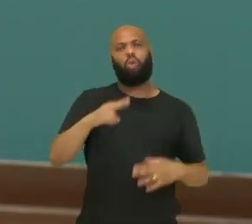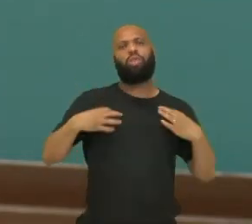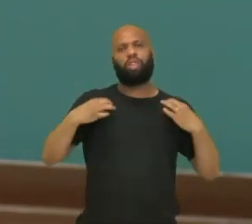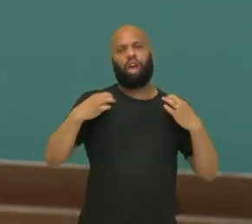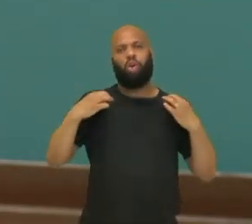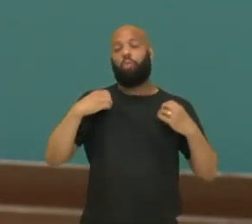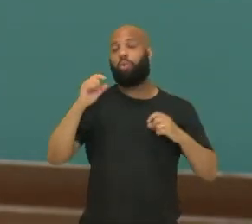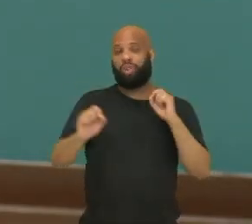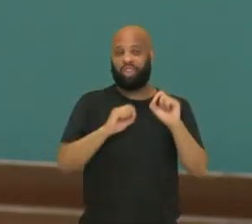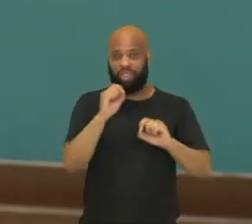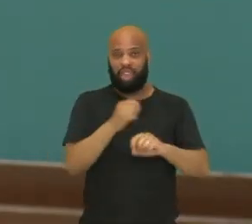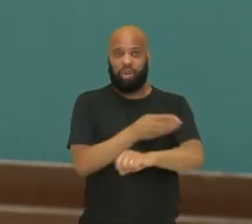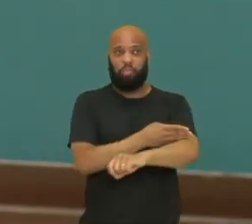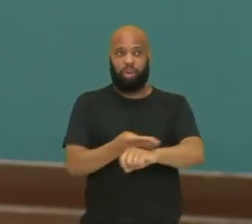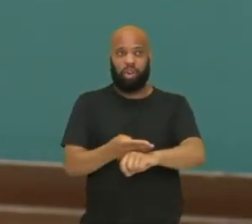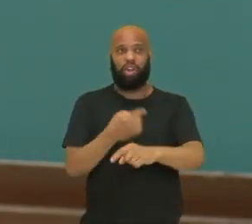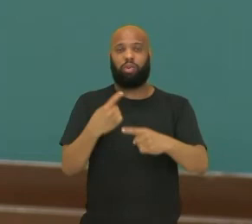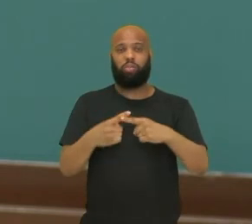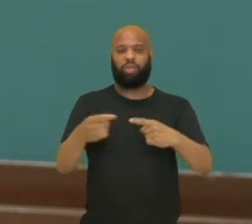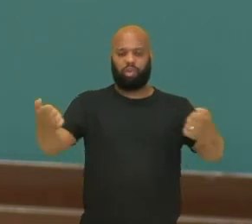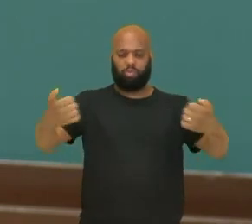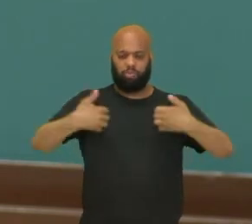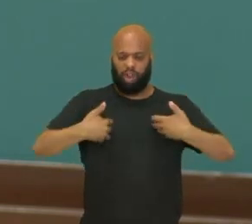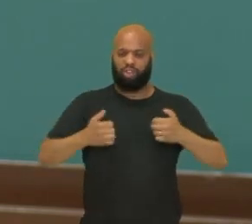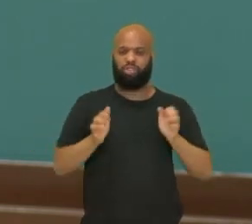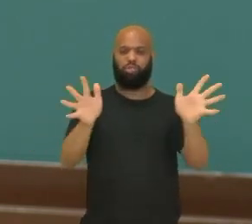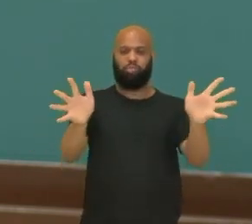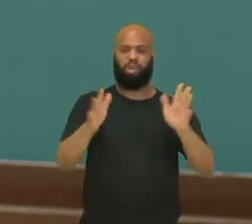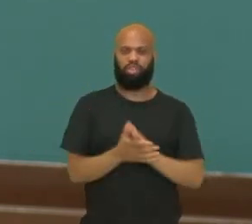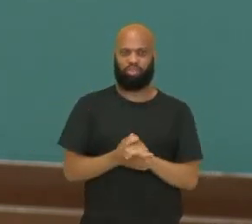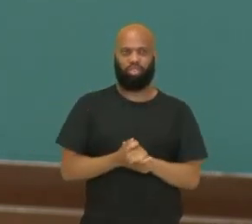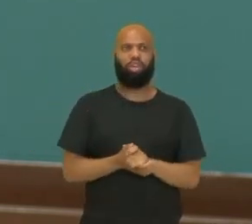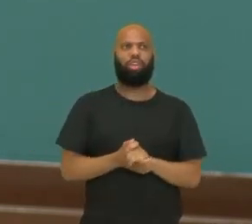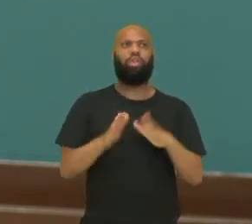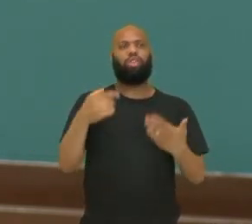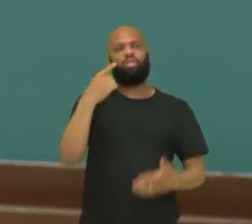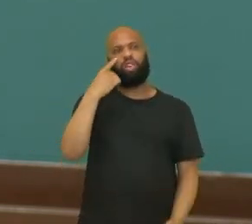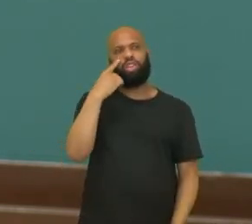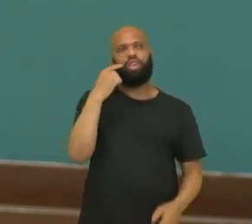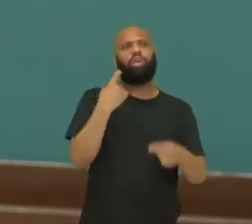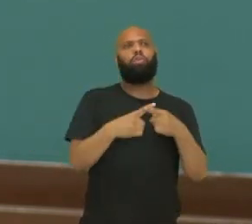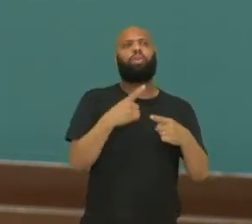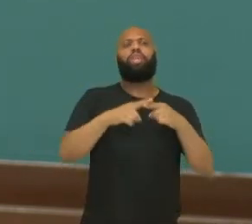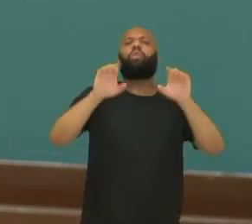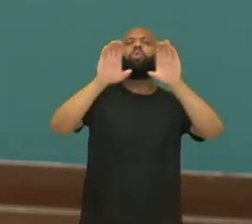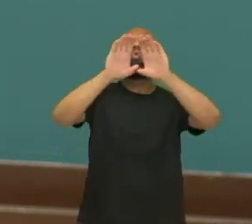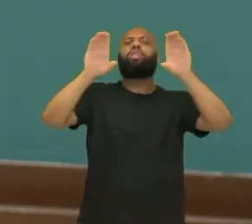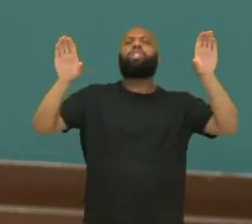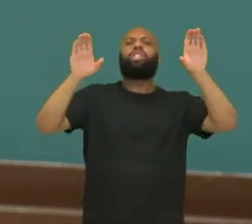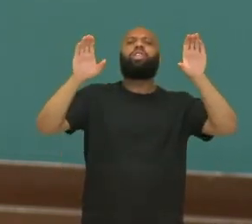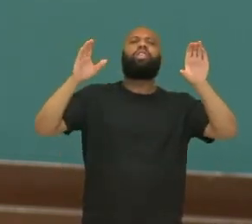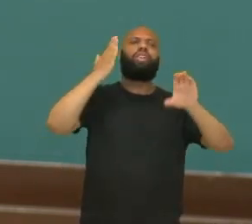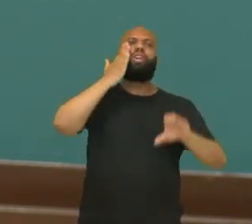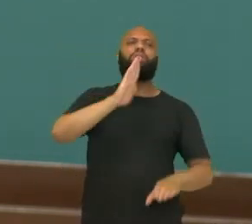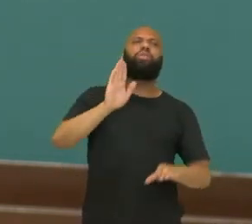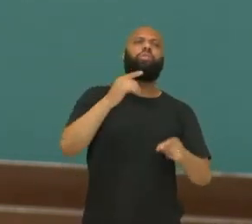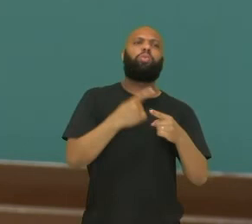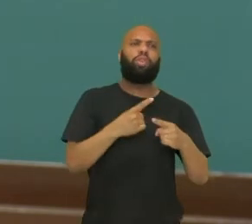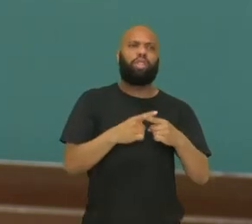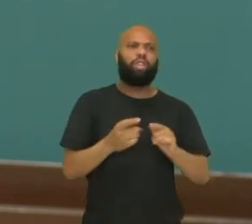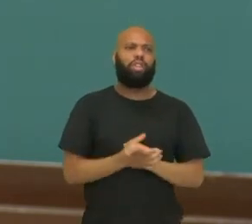ele reflete bem. Pessoal, lembre-se, por que o céu é azul, pessoal?